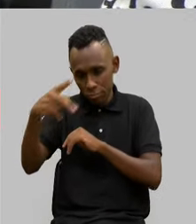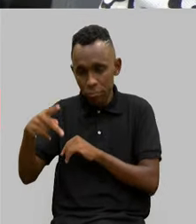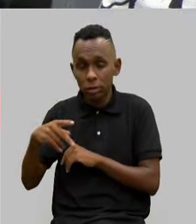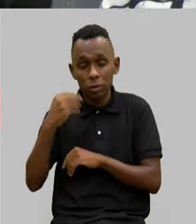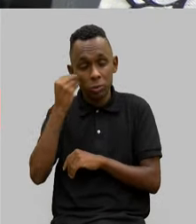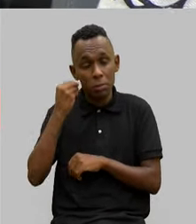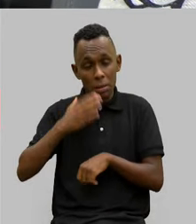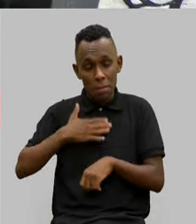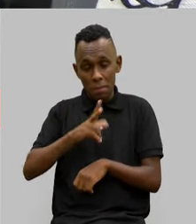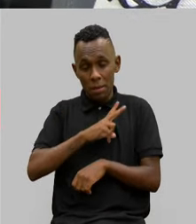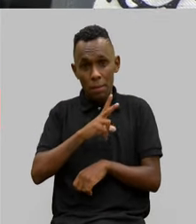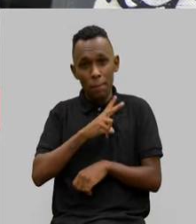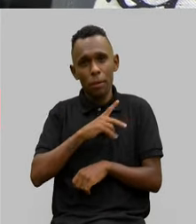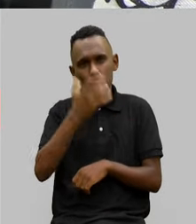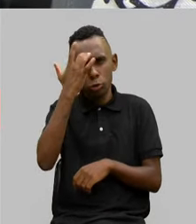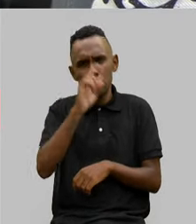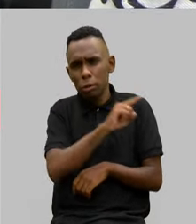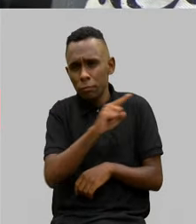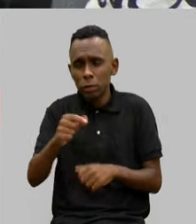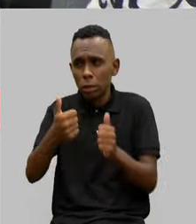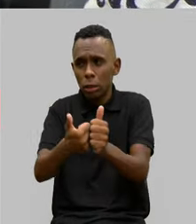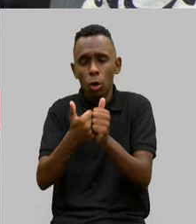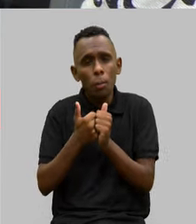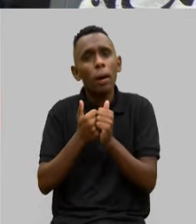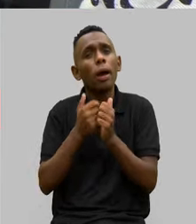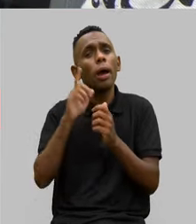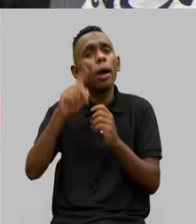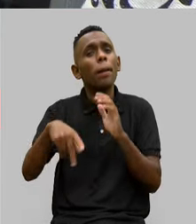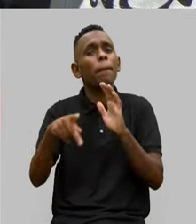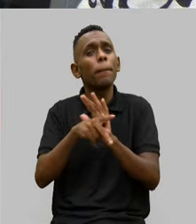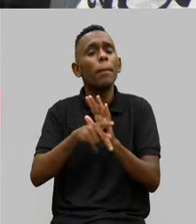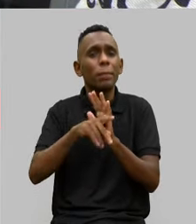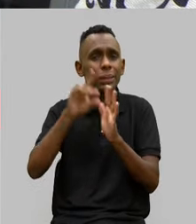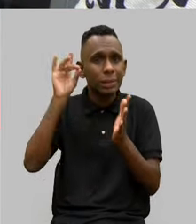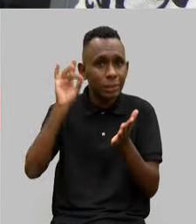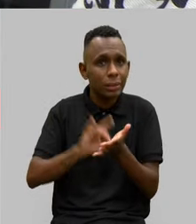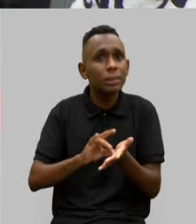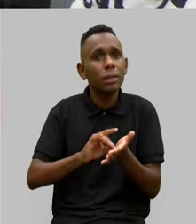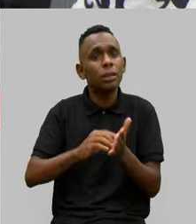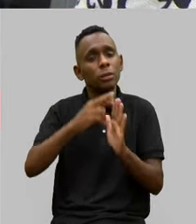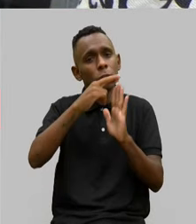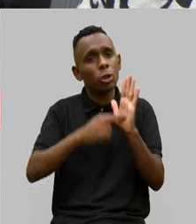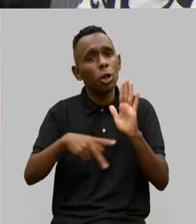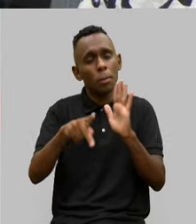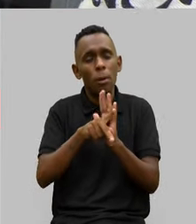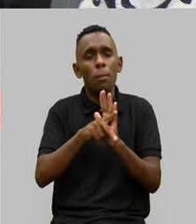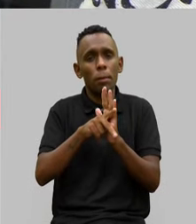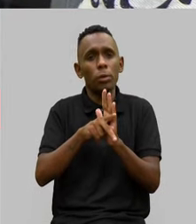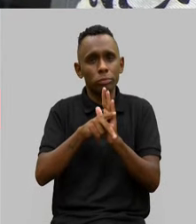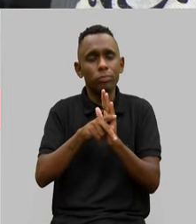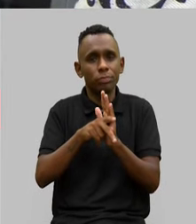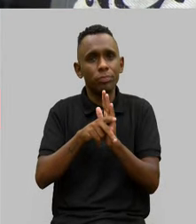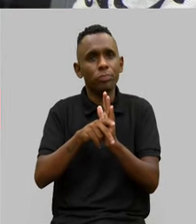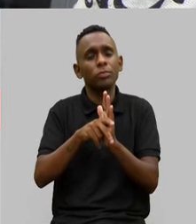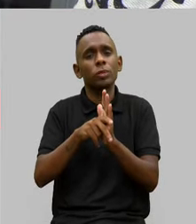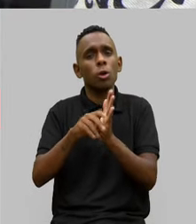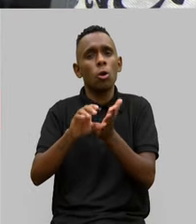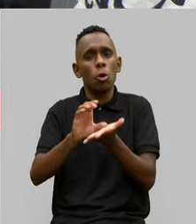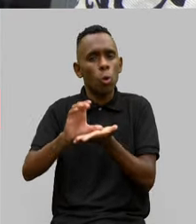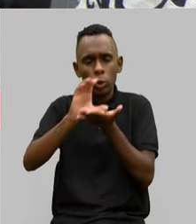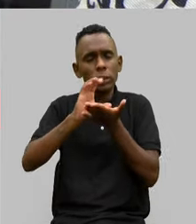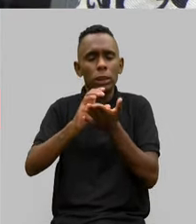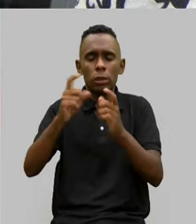eh não sei se alguns acompanharam a malfadada resolução do Conselho Federal de Medicina